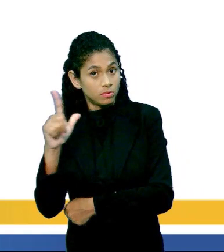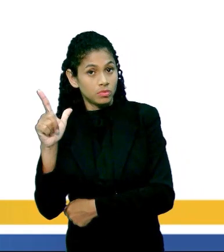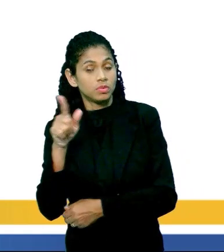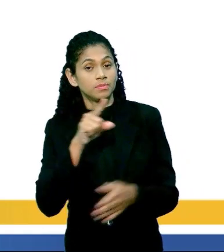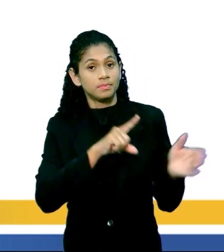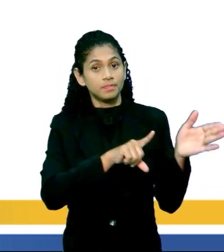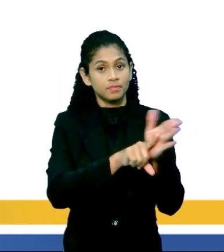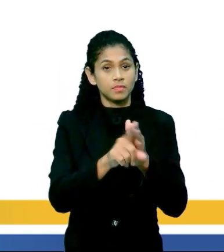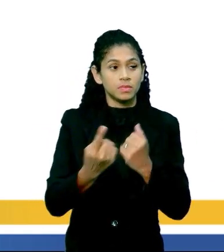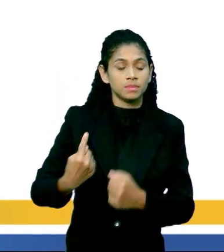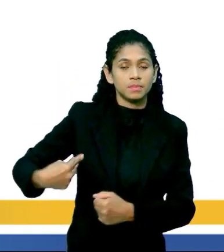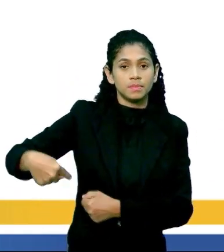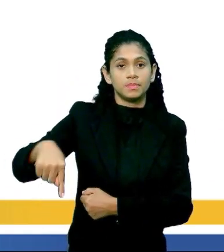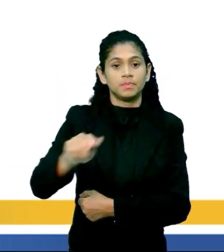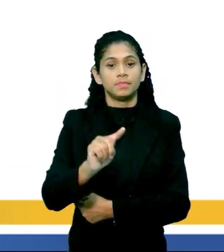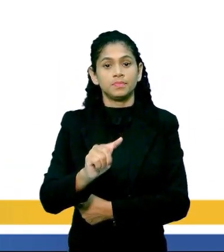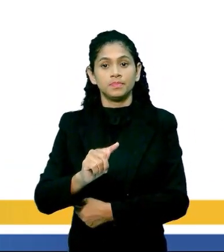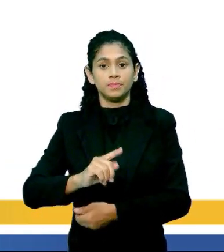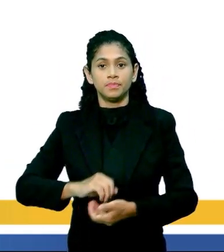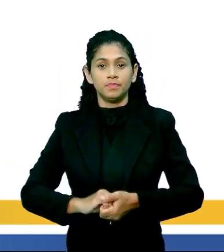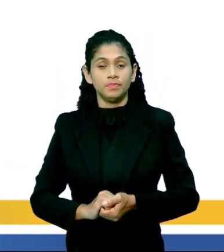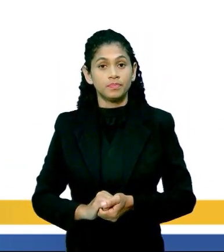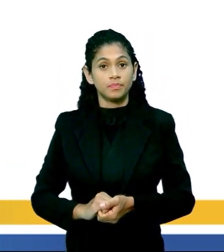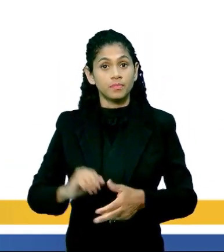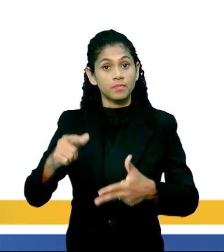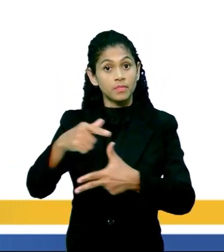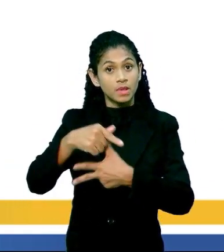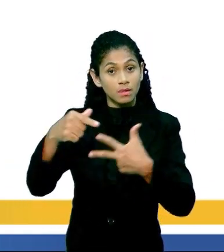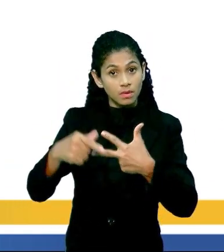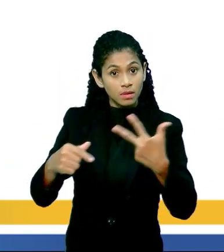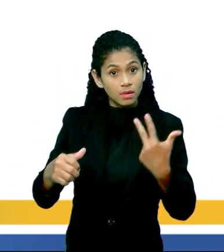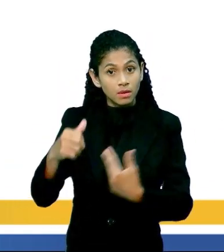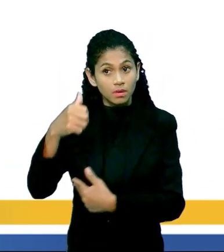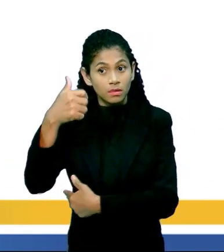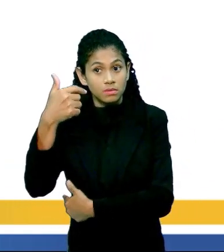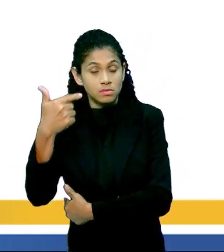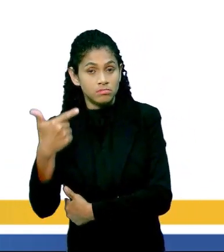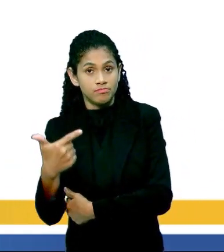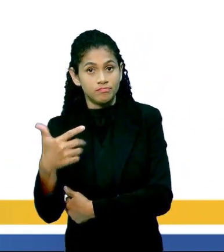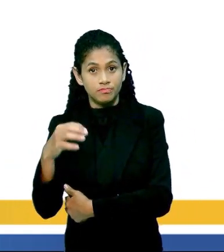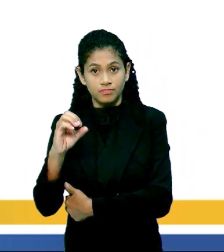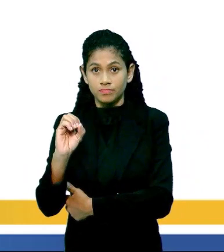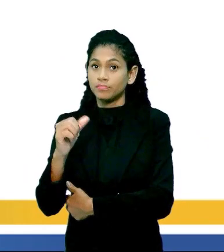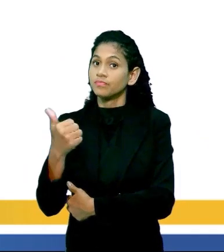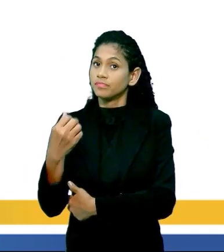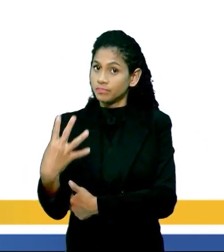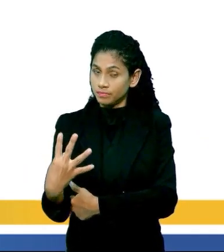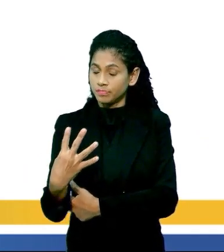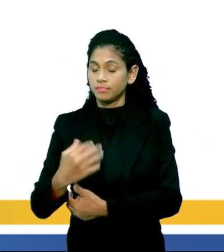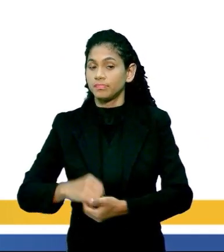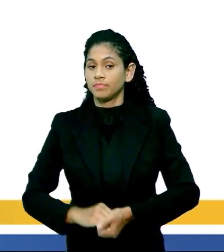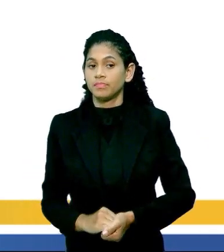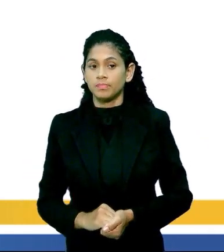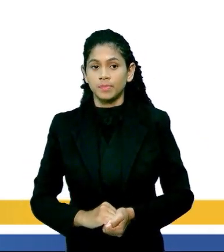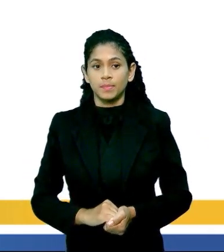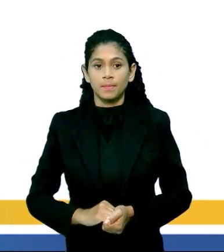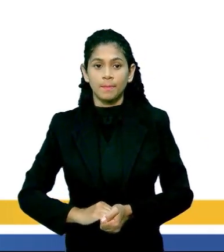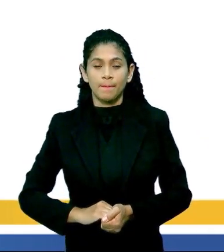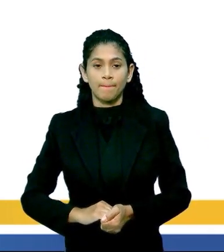vocês. Essa aqui é do Enem de 2014, tá? Vamos lá ver o que se